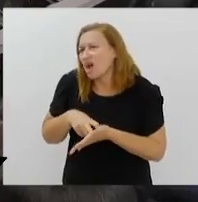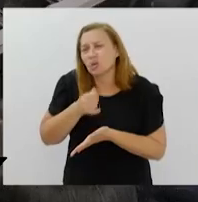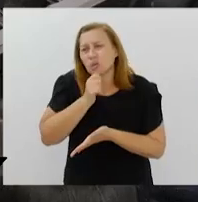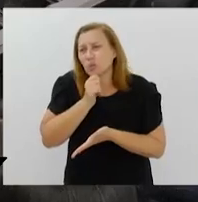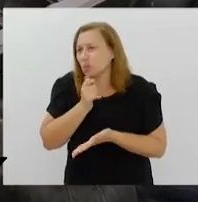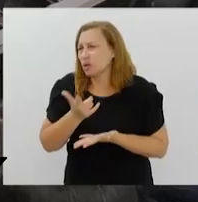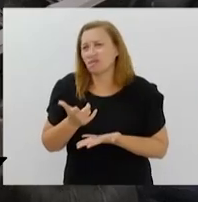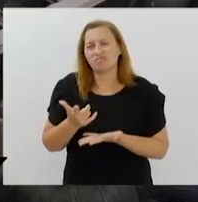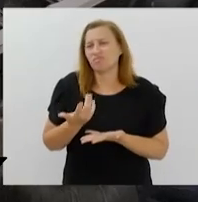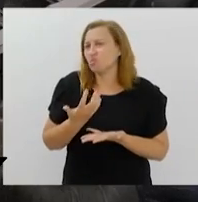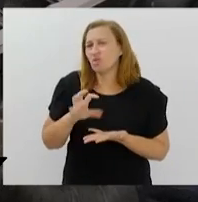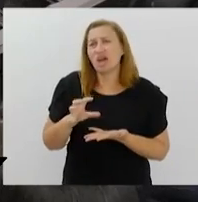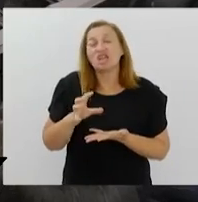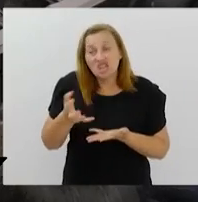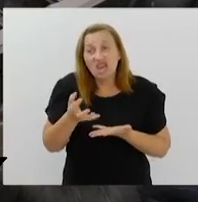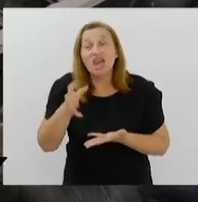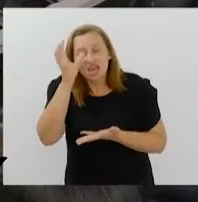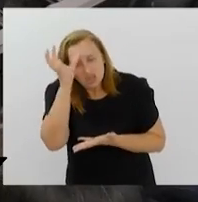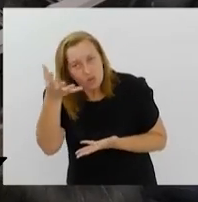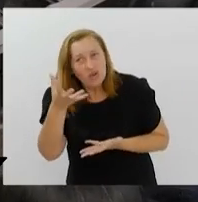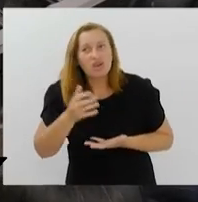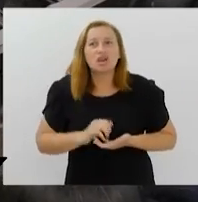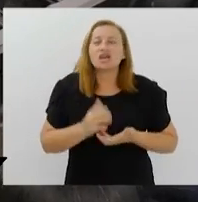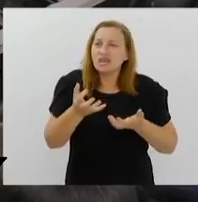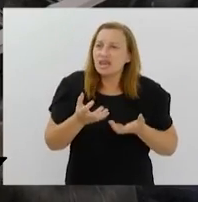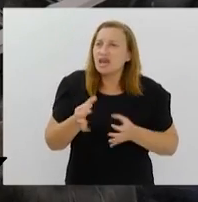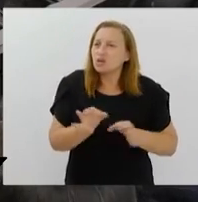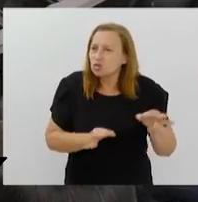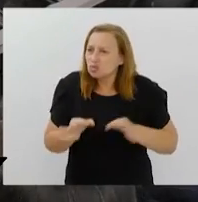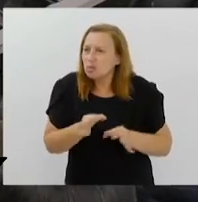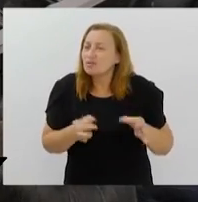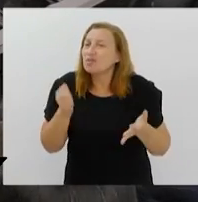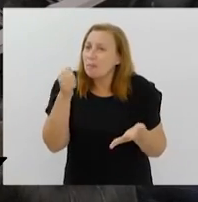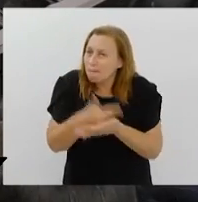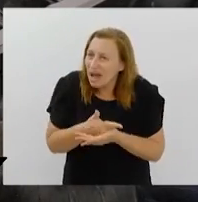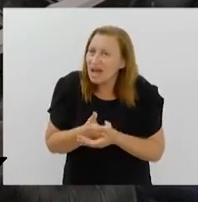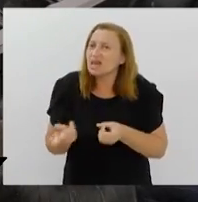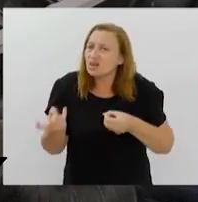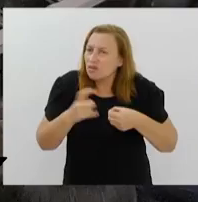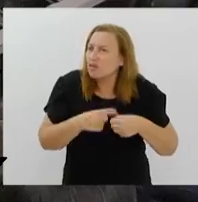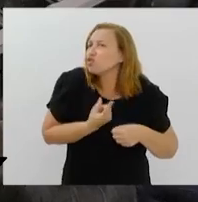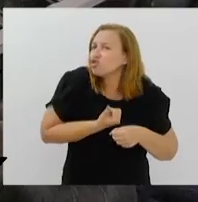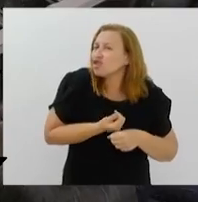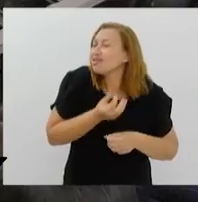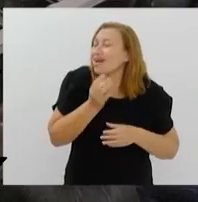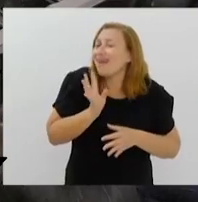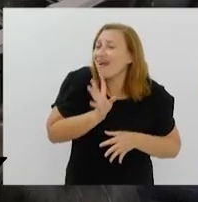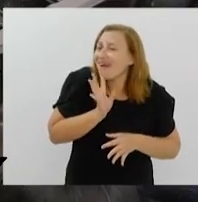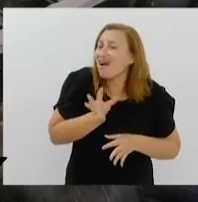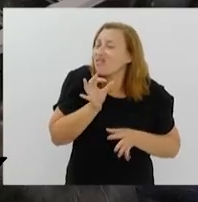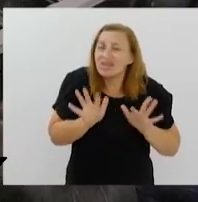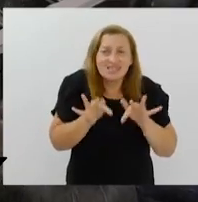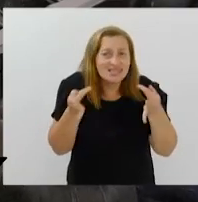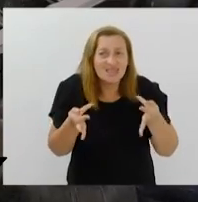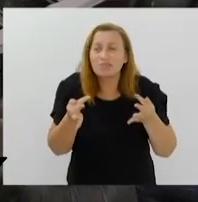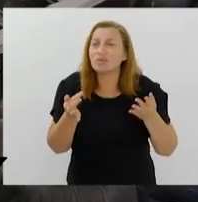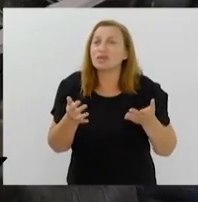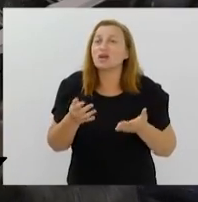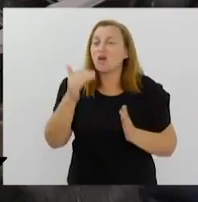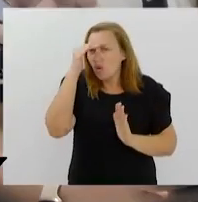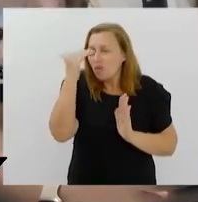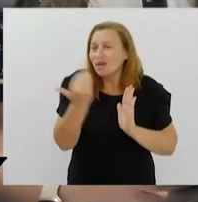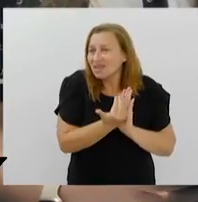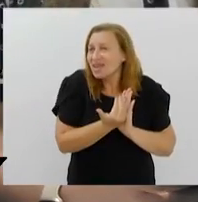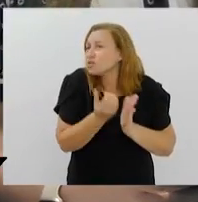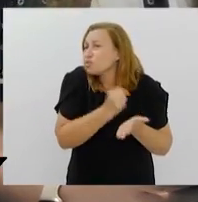é nada disso é solução a gente quer que os planos paguem os reembolso que são legais simples faz o que tem que fazer cumpre o